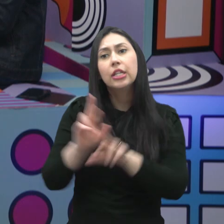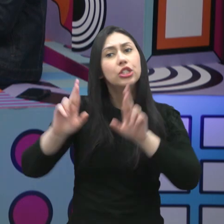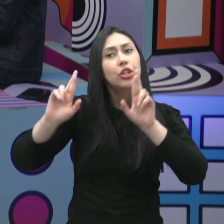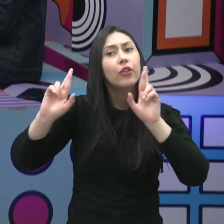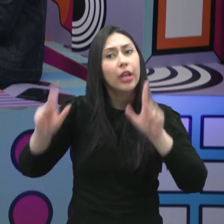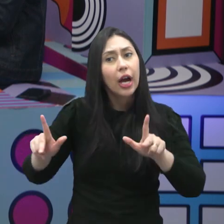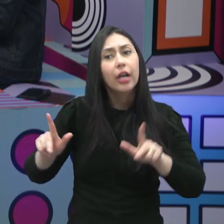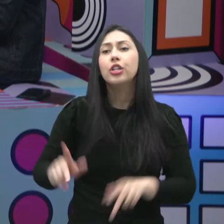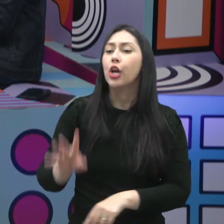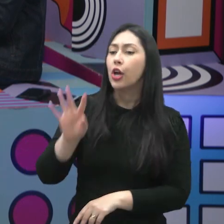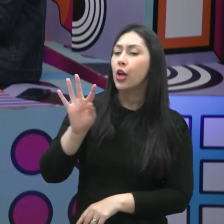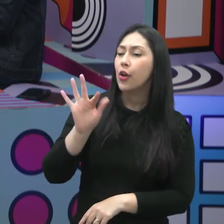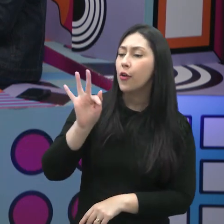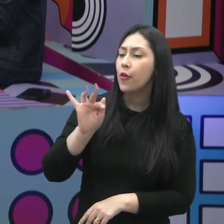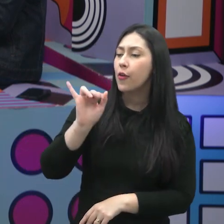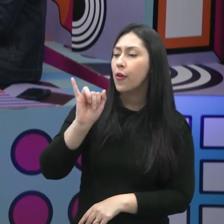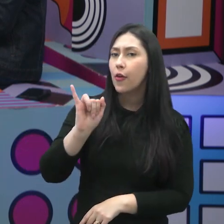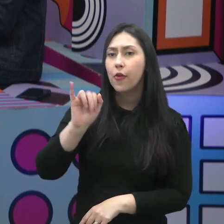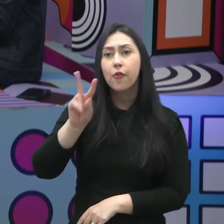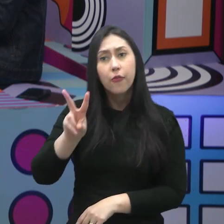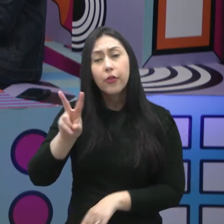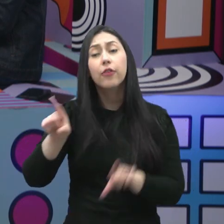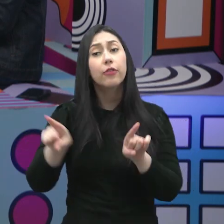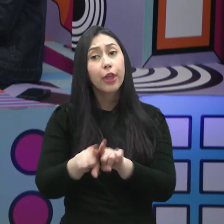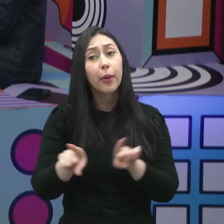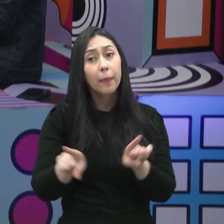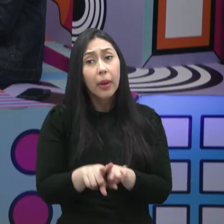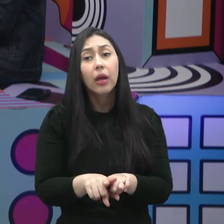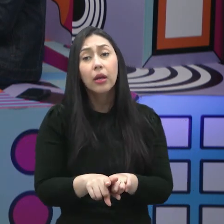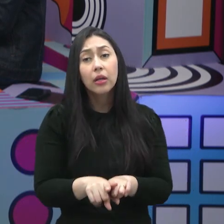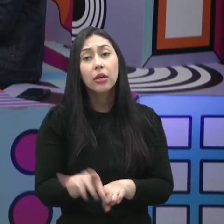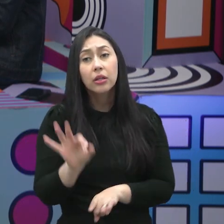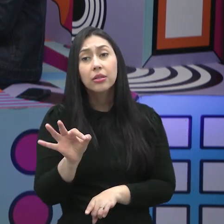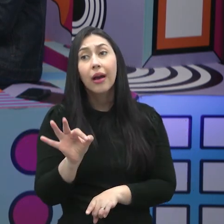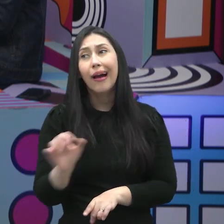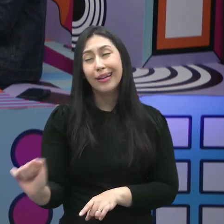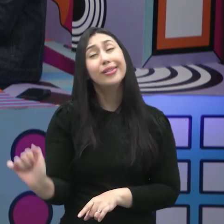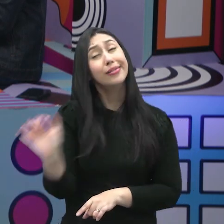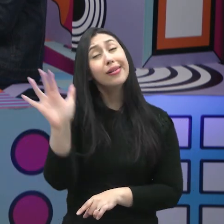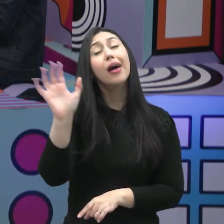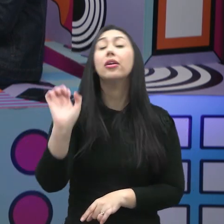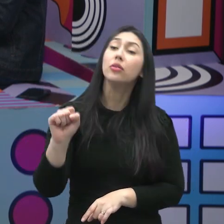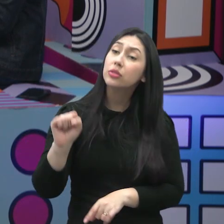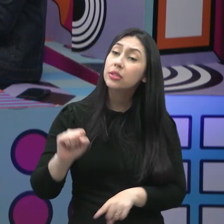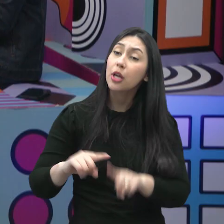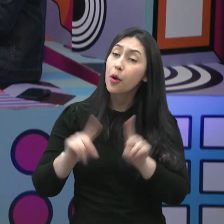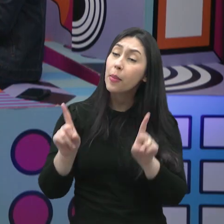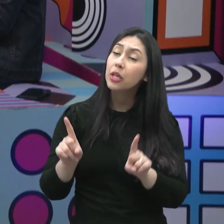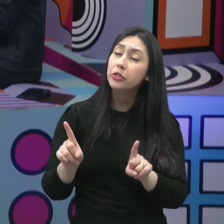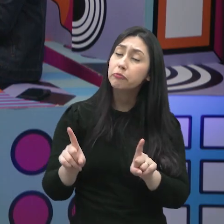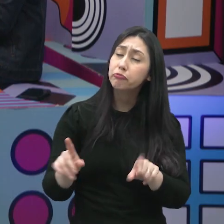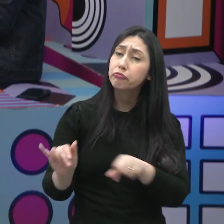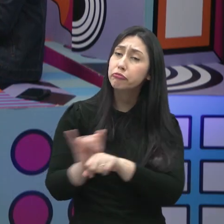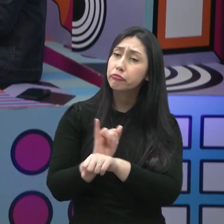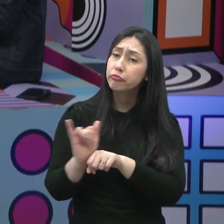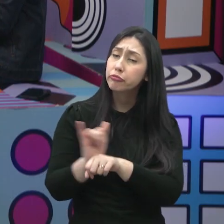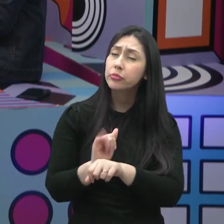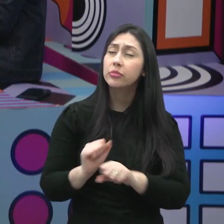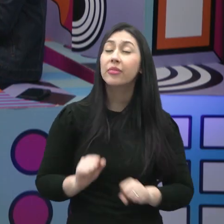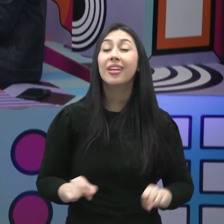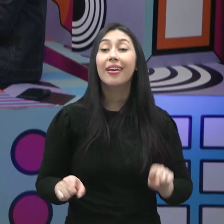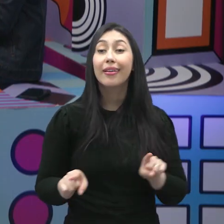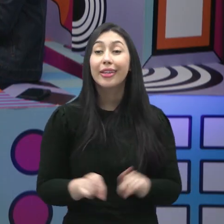Tem a fertilidade in vitro, né? Que também tem essa possibilidade, né? Um homem pode fazer isso, né? É caro, mas tem essa possibilidade. E